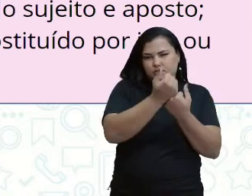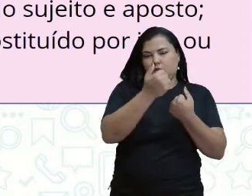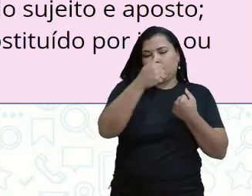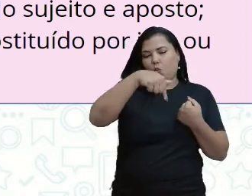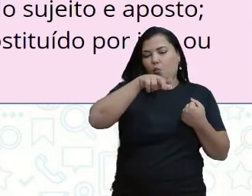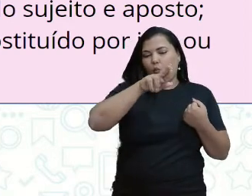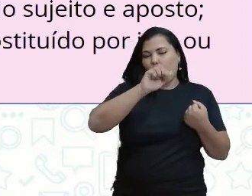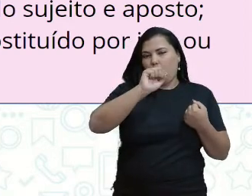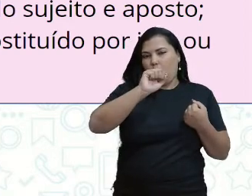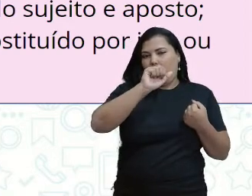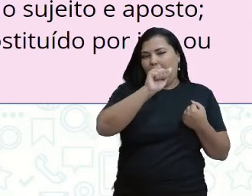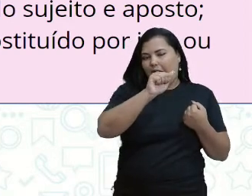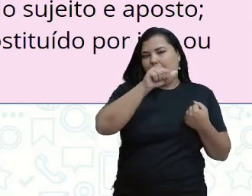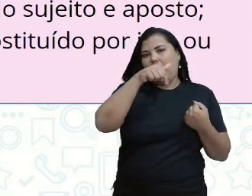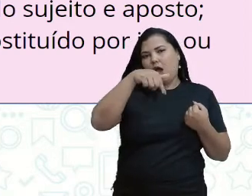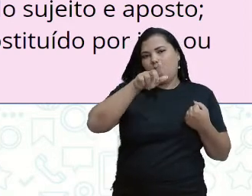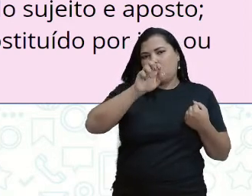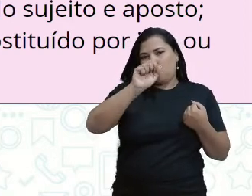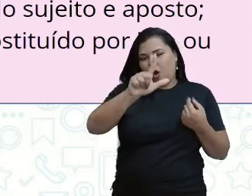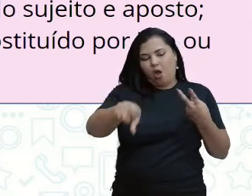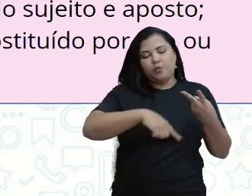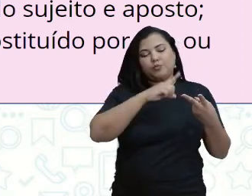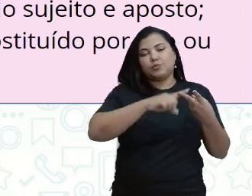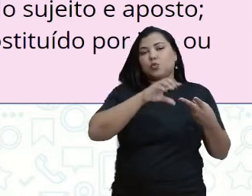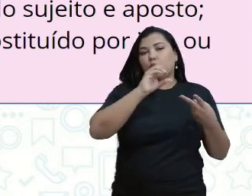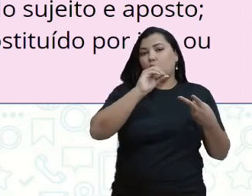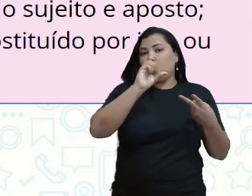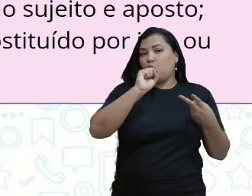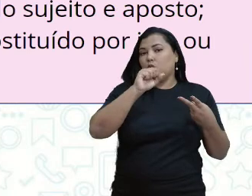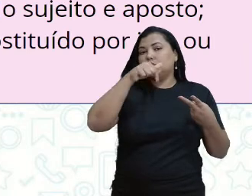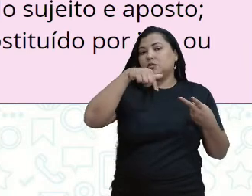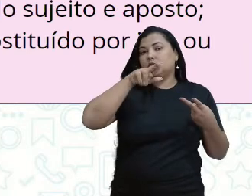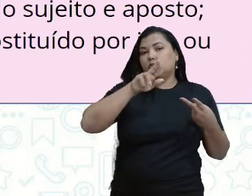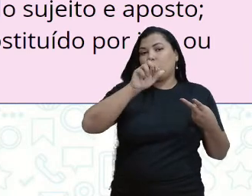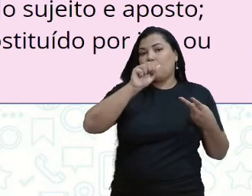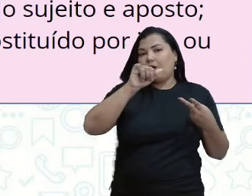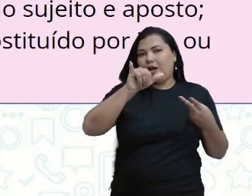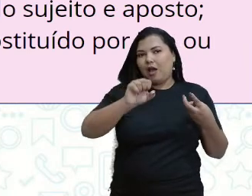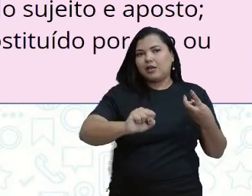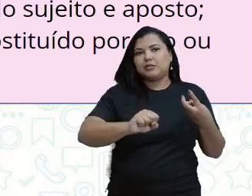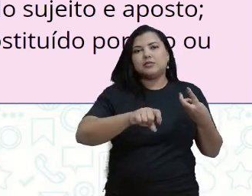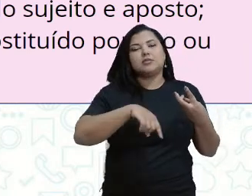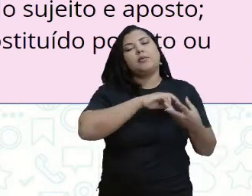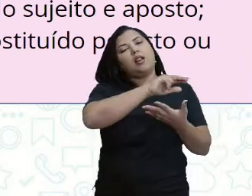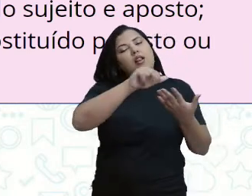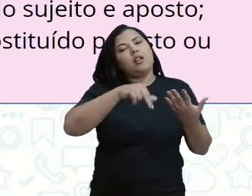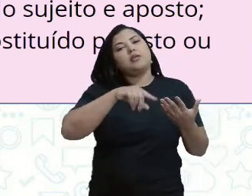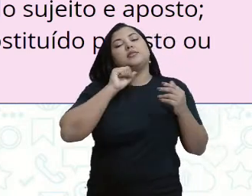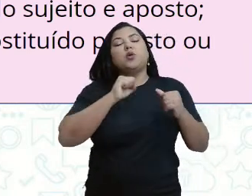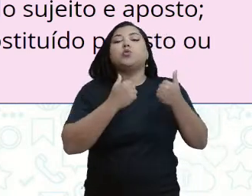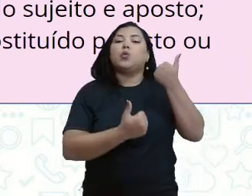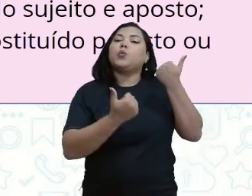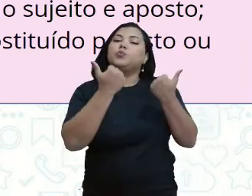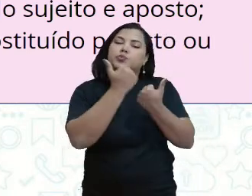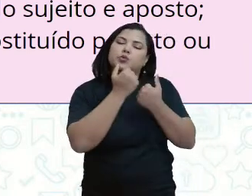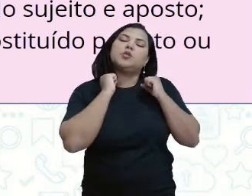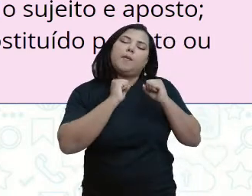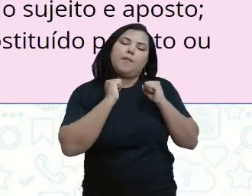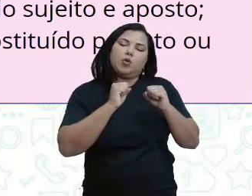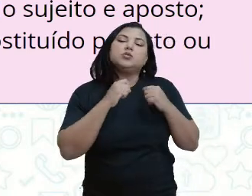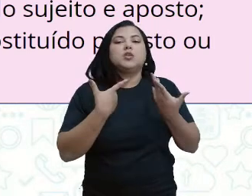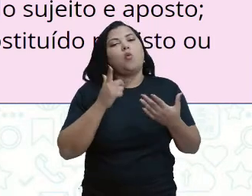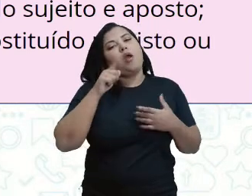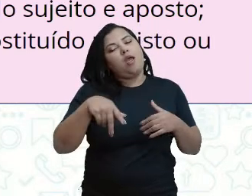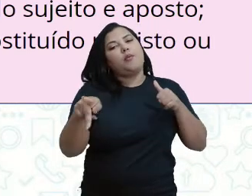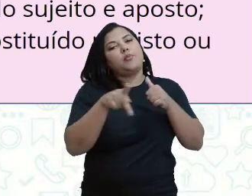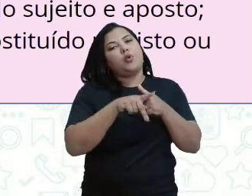tenho um pronome relativo. E no mundo das subordinadas, se eu tenho um pronome relativo introduzindo